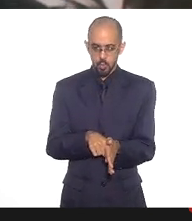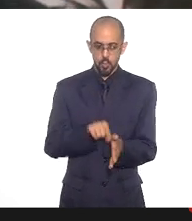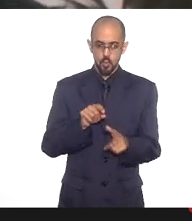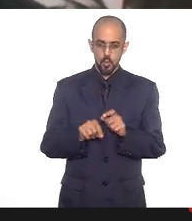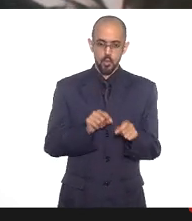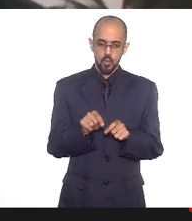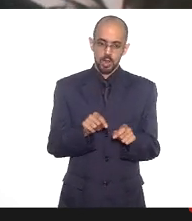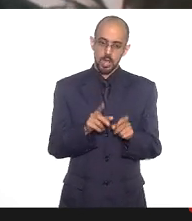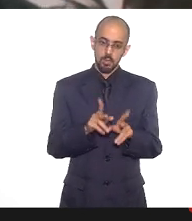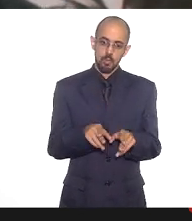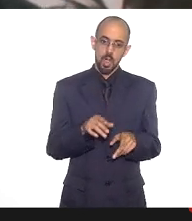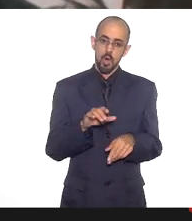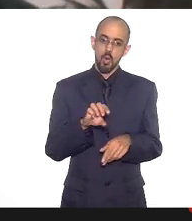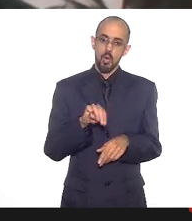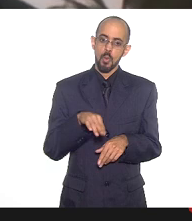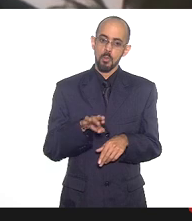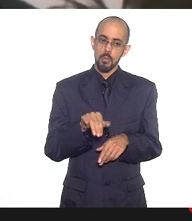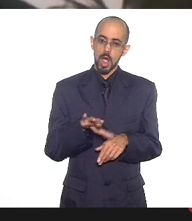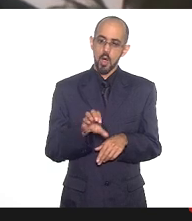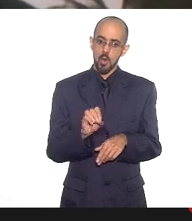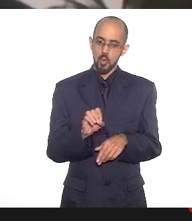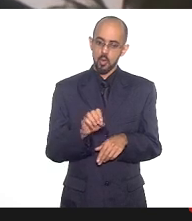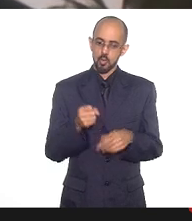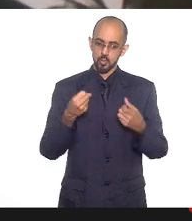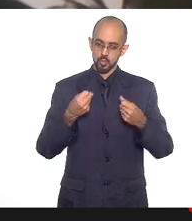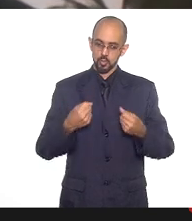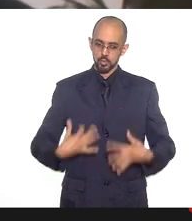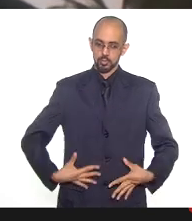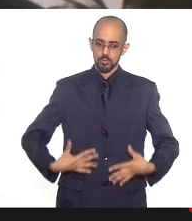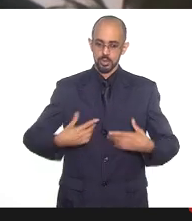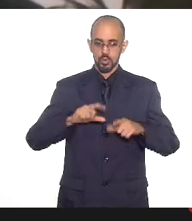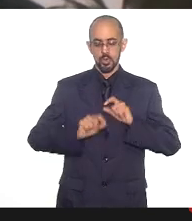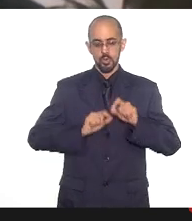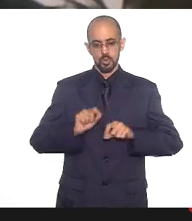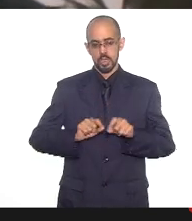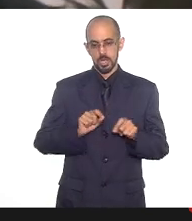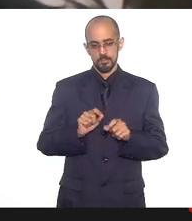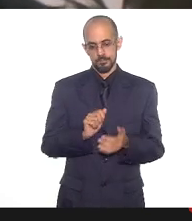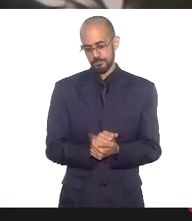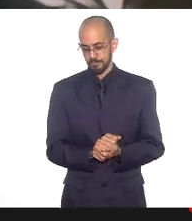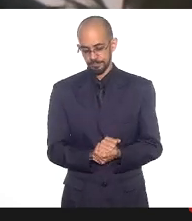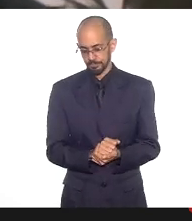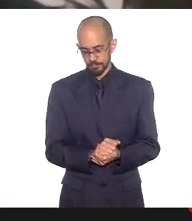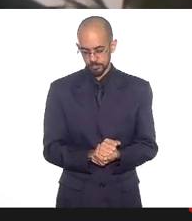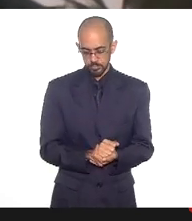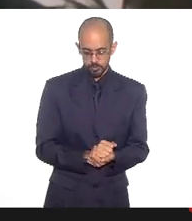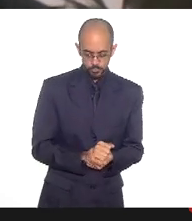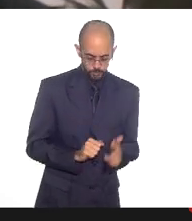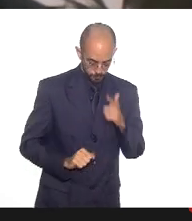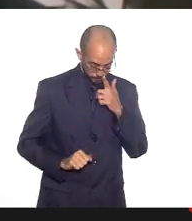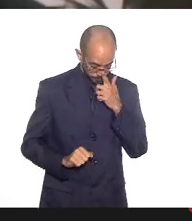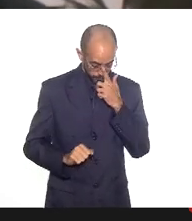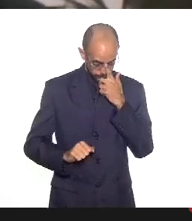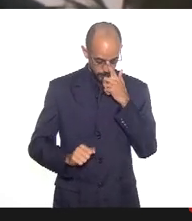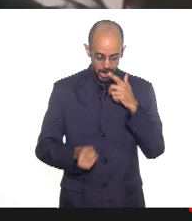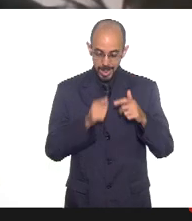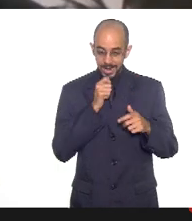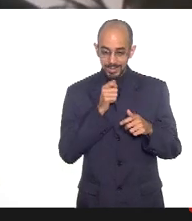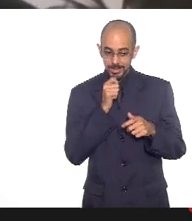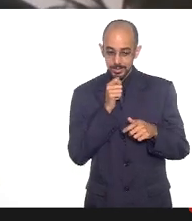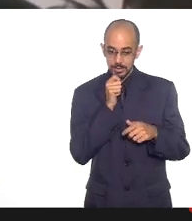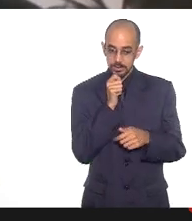como meu colega Mauro acabou de explanar, né, ainda vai haver a